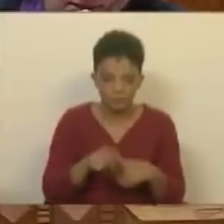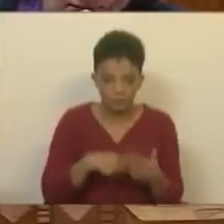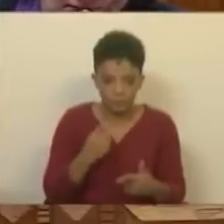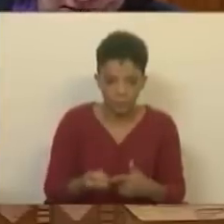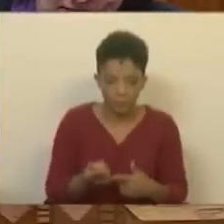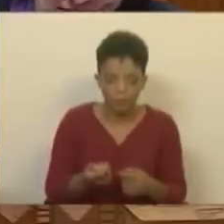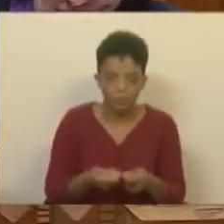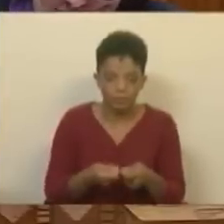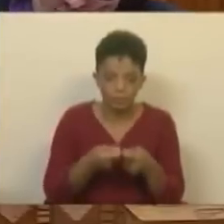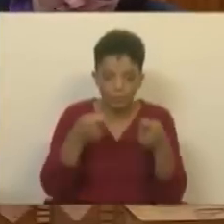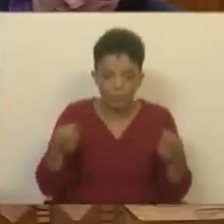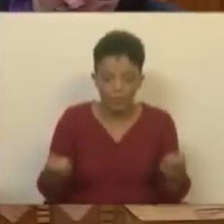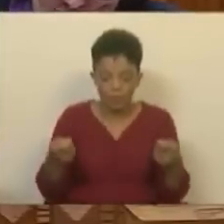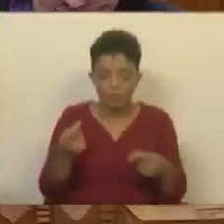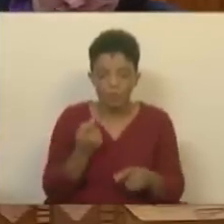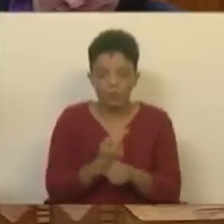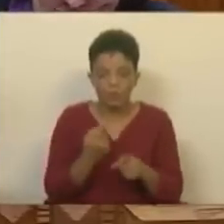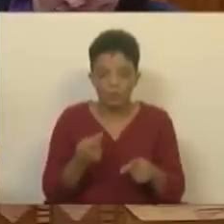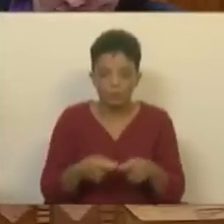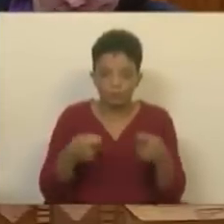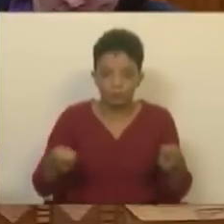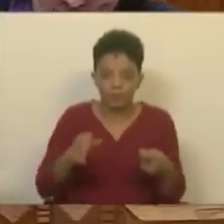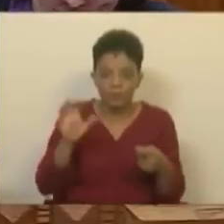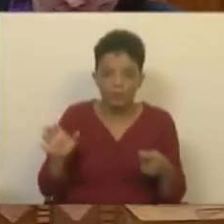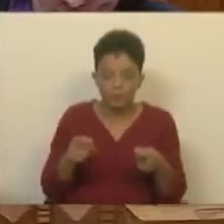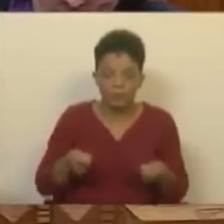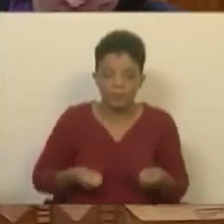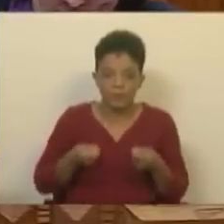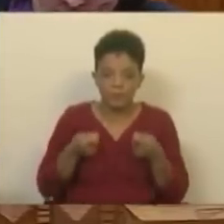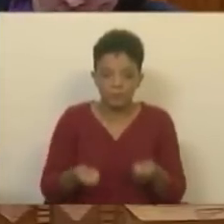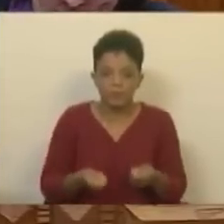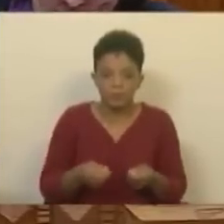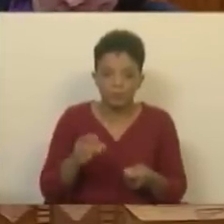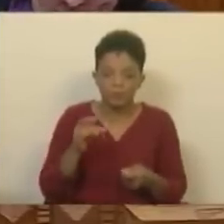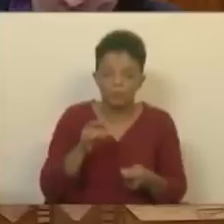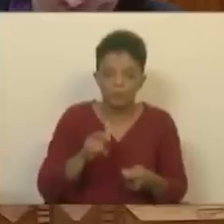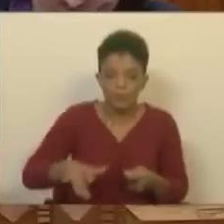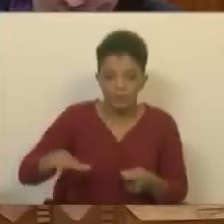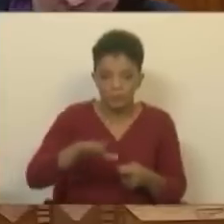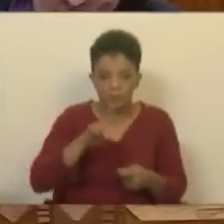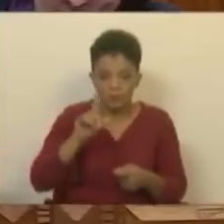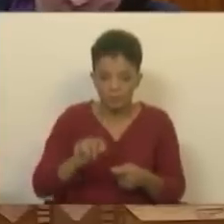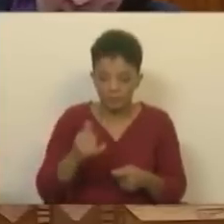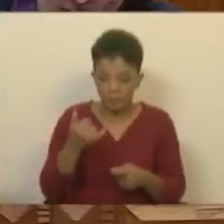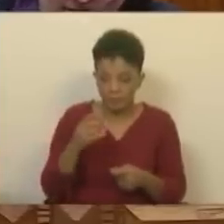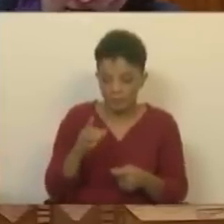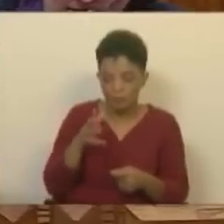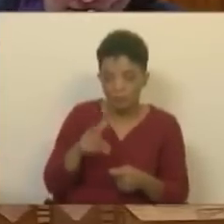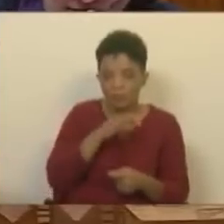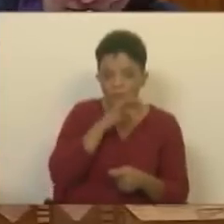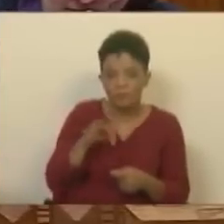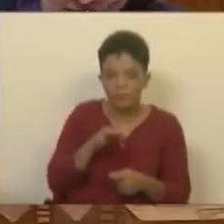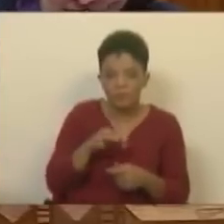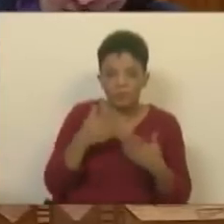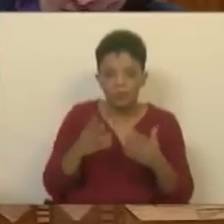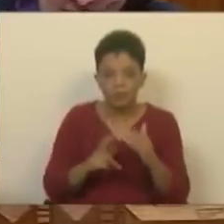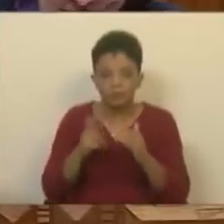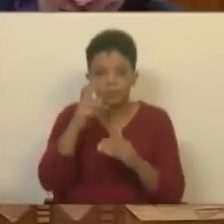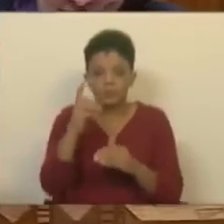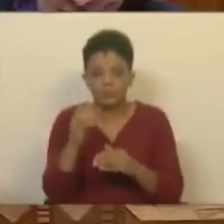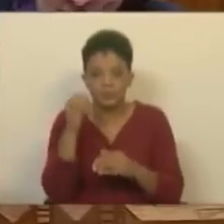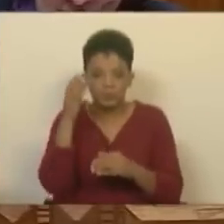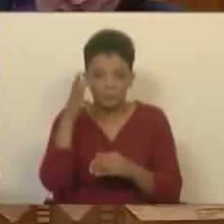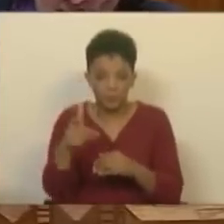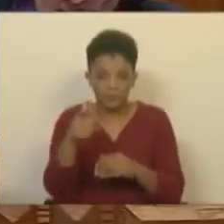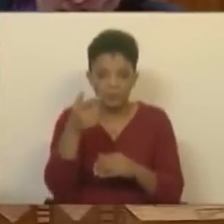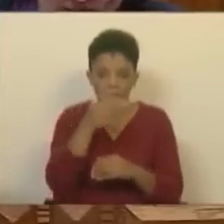alargou quando também se largou um mecanismo de financiamento Municipal e onde as 26.000 famílias passaram a 60.000 famílias